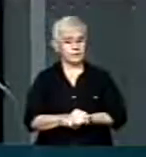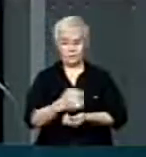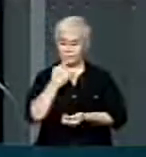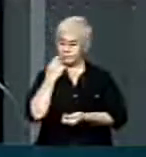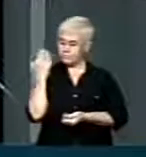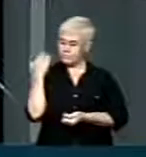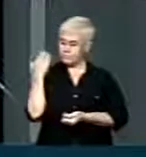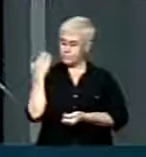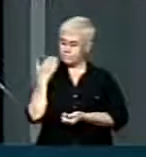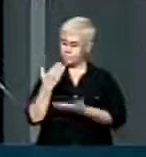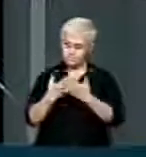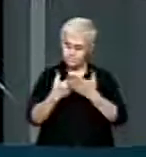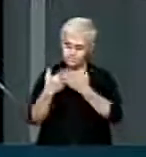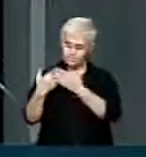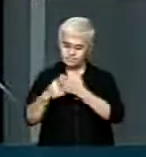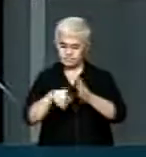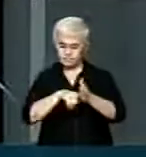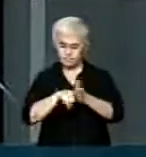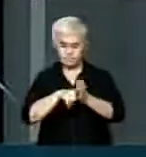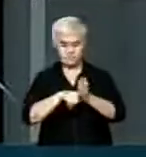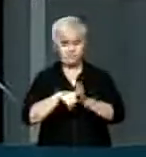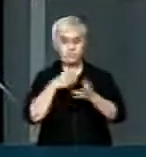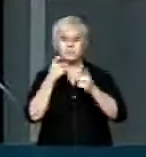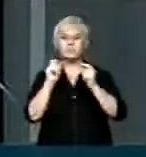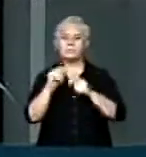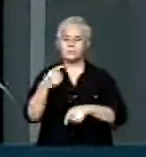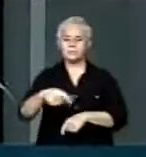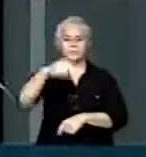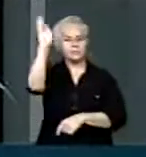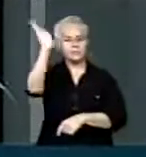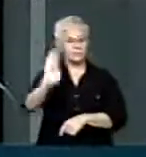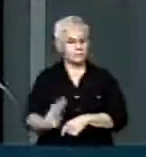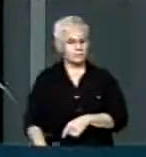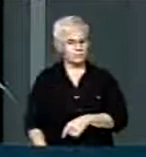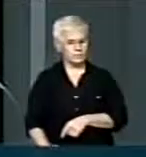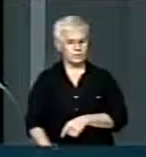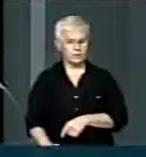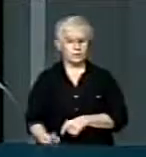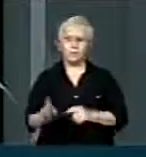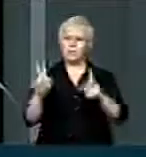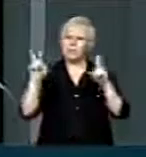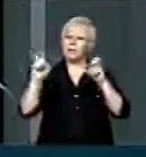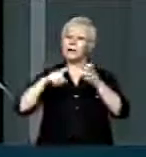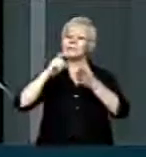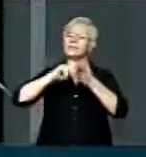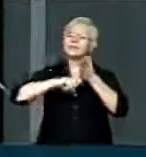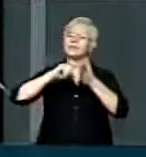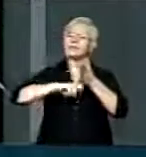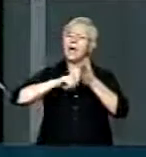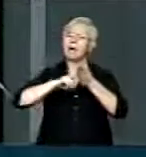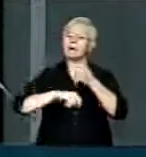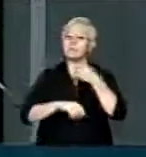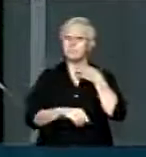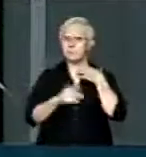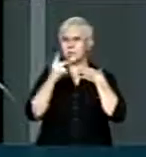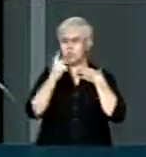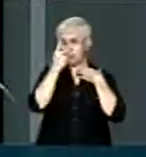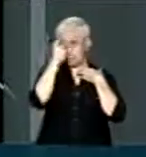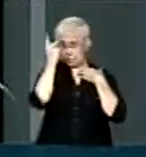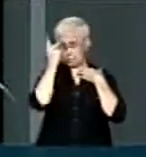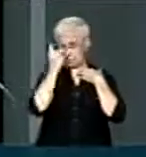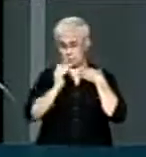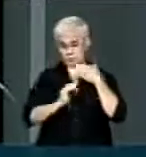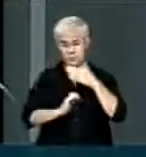nos recentes estudos, no Brasil, minha gente, olha aqui, na questão tributária, um trabalhador, uma